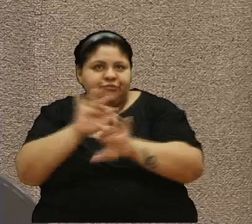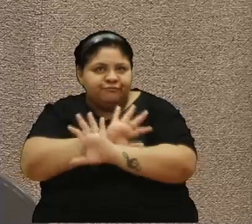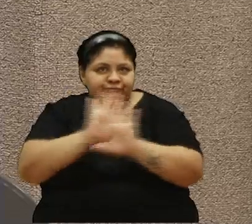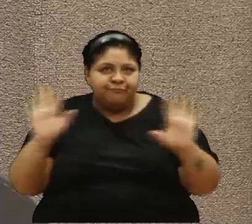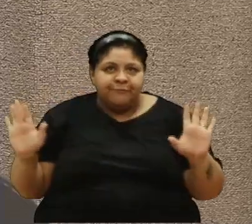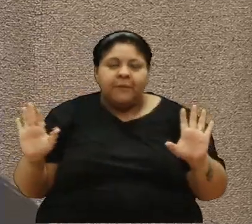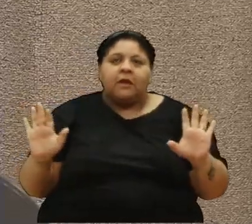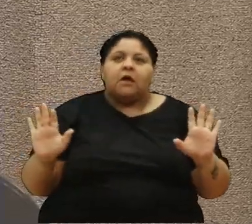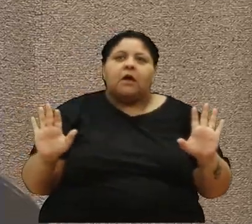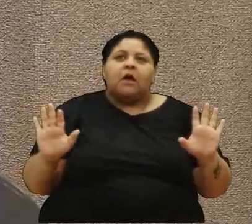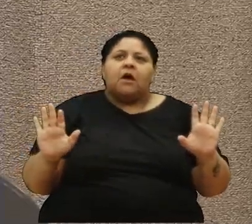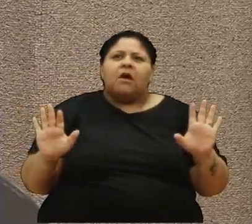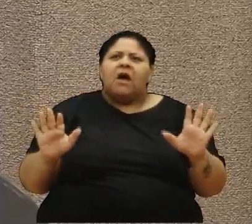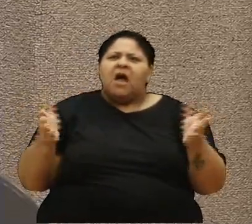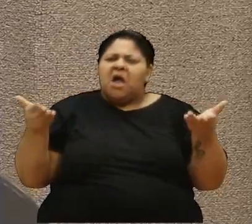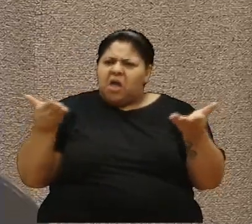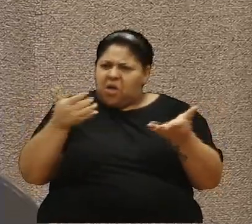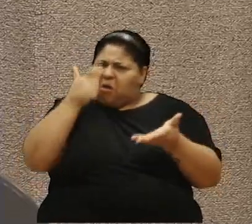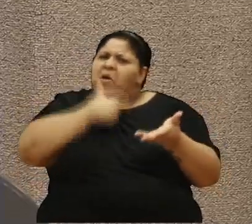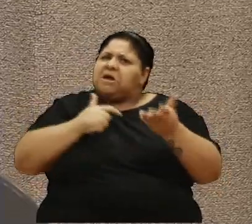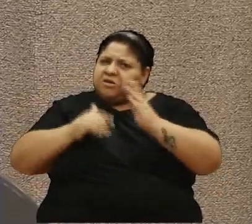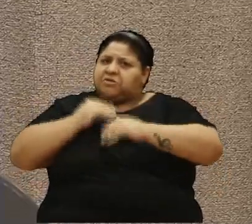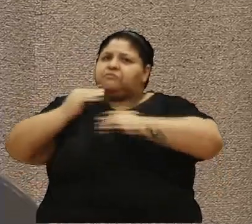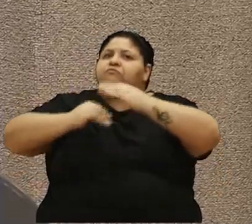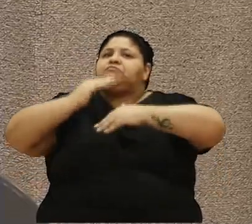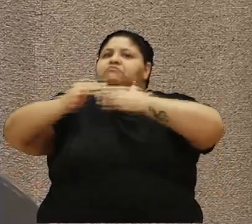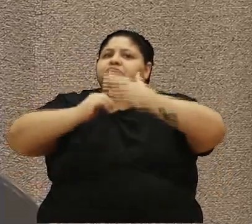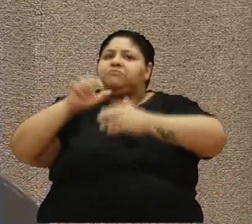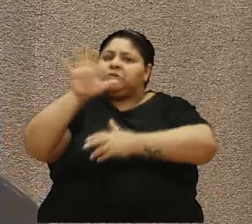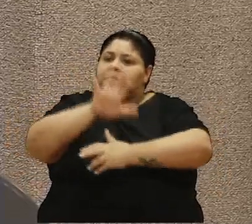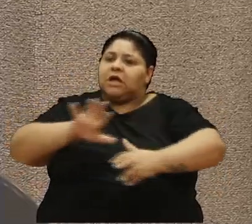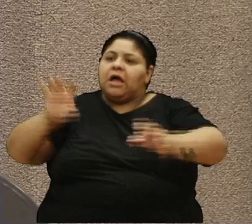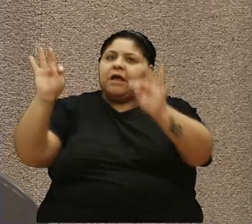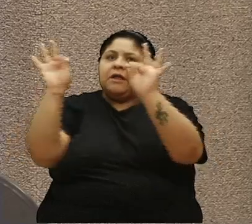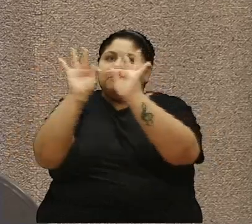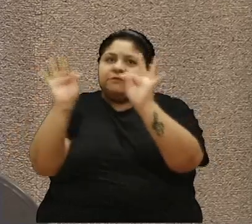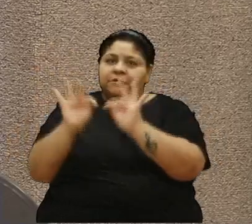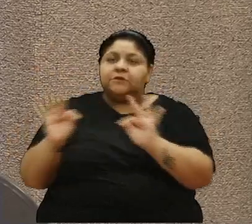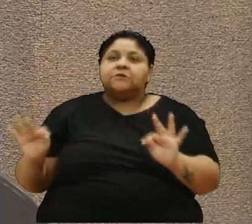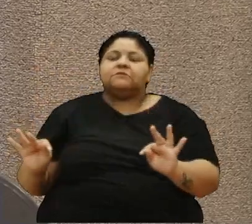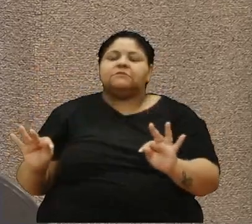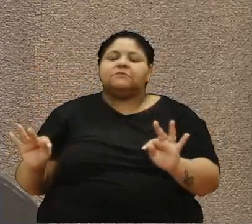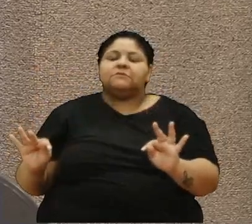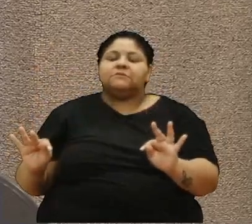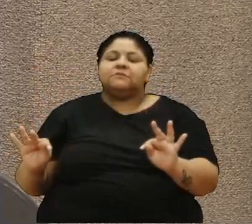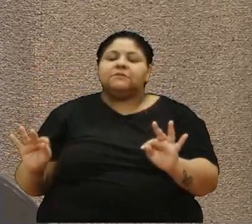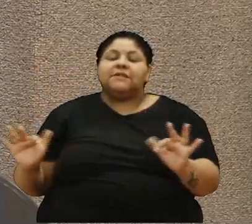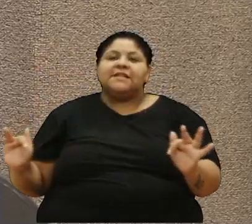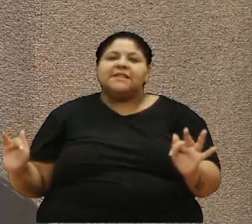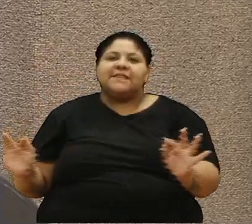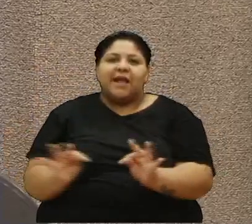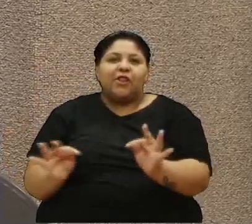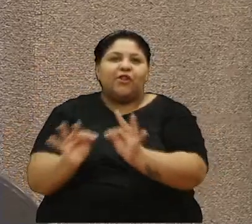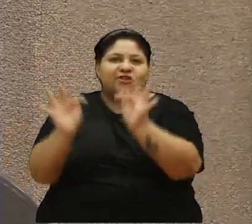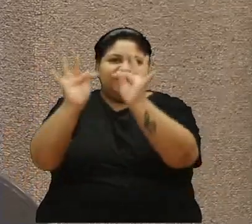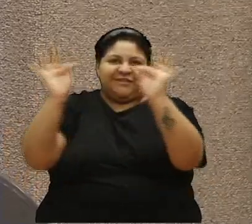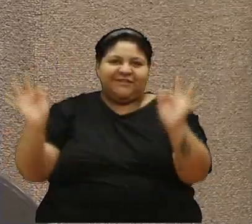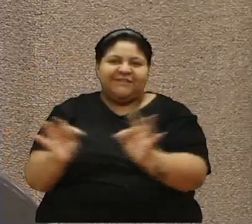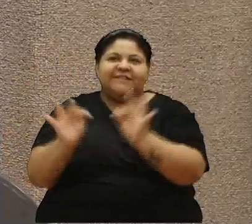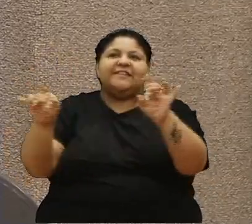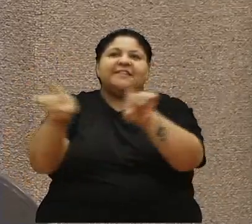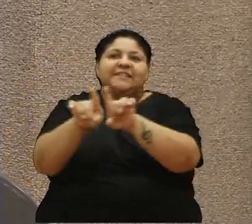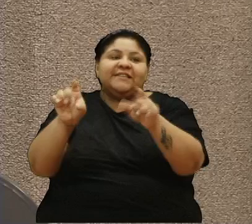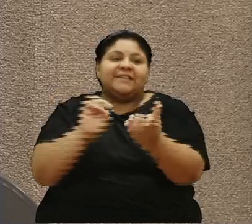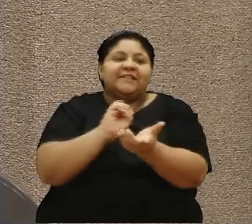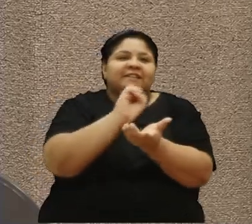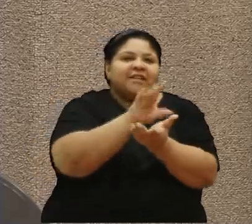diante. Acho que se avançou muito do ponto de vista tecnológico na questão da destinação do lixo, inclusive de se